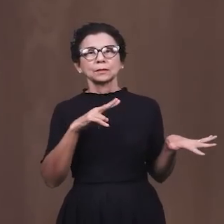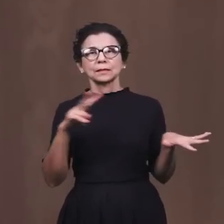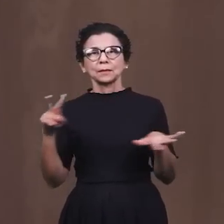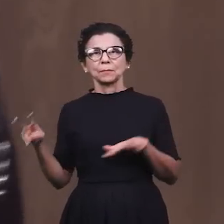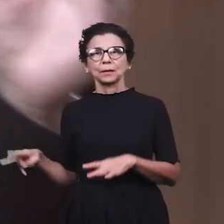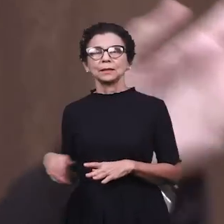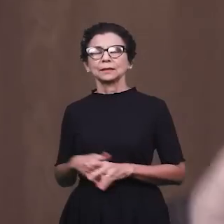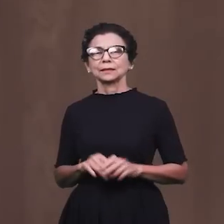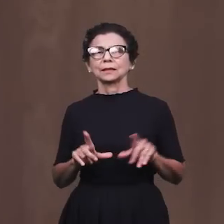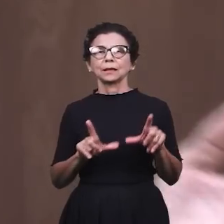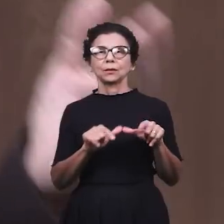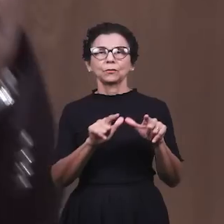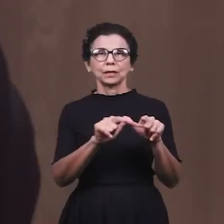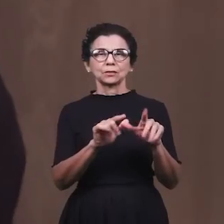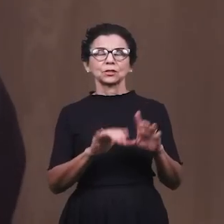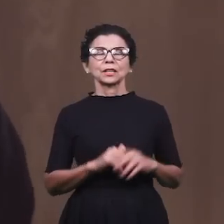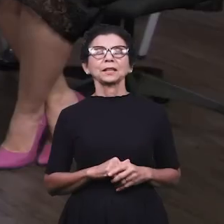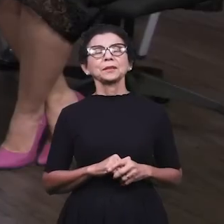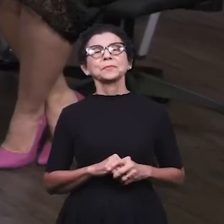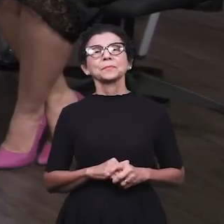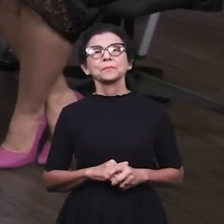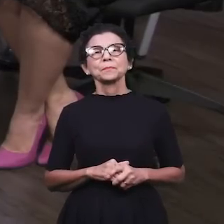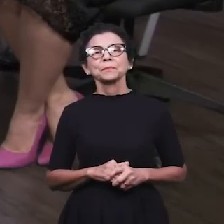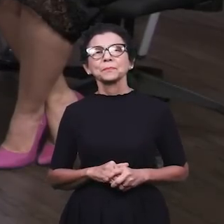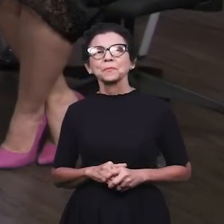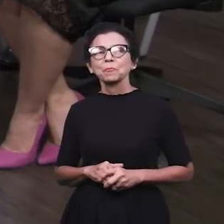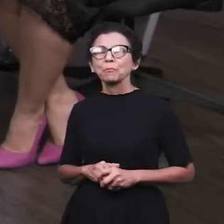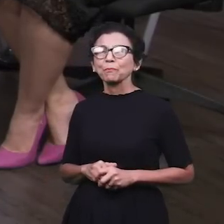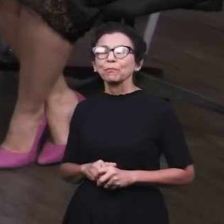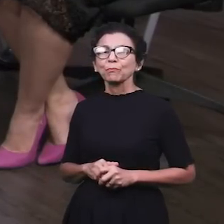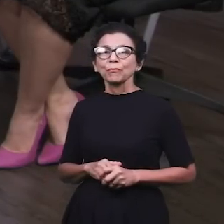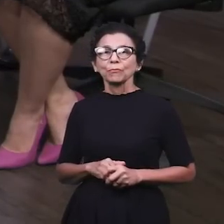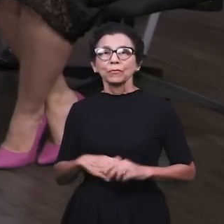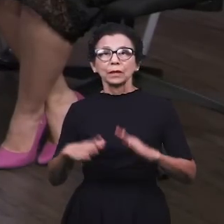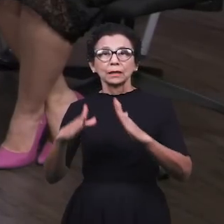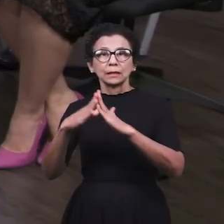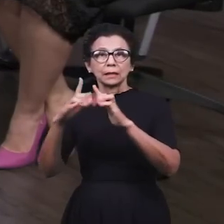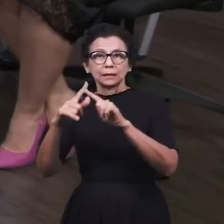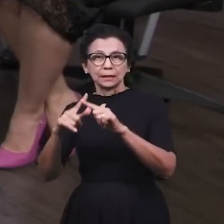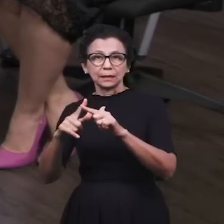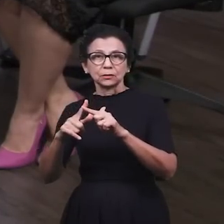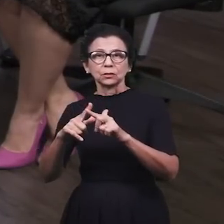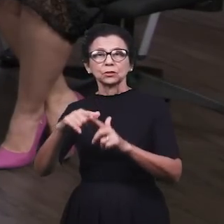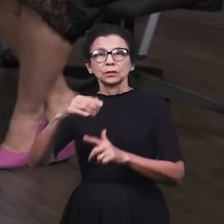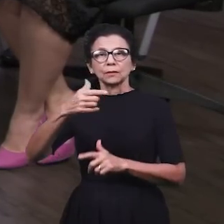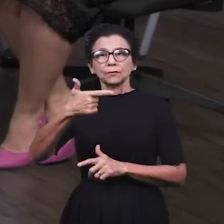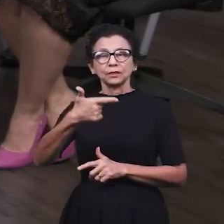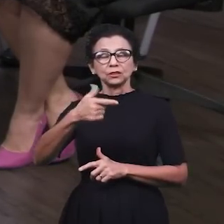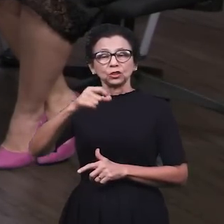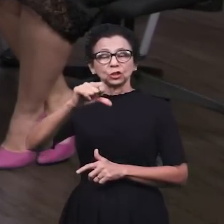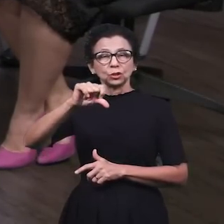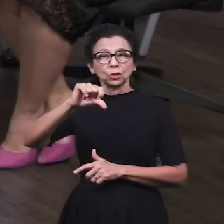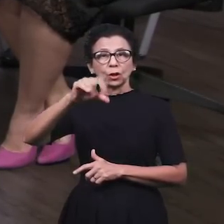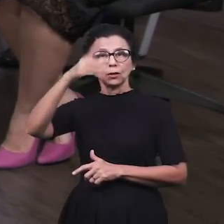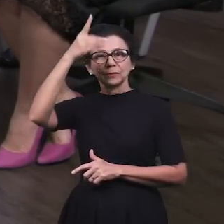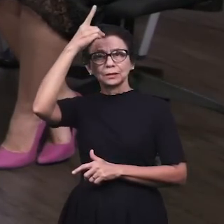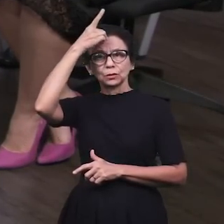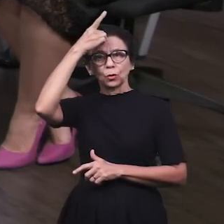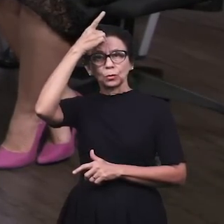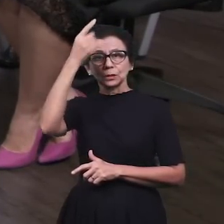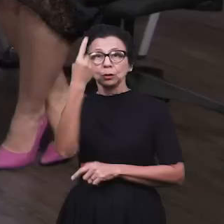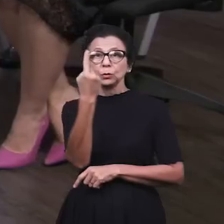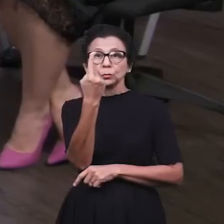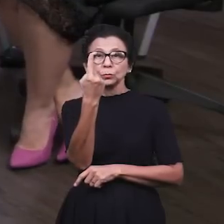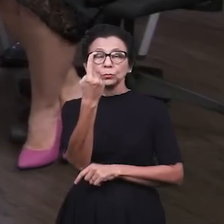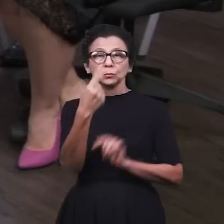fim de semana, na comemoração dos 40 anos lá de Natal. E entre os 29 dons que tinha ali para ser entregue, havia um que citava